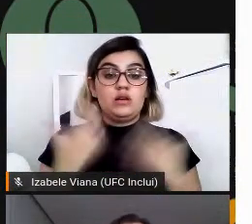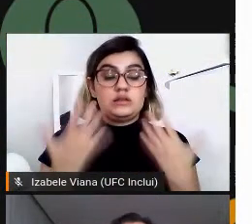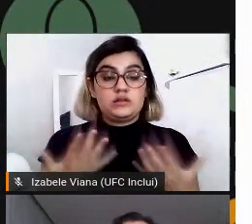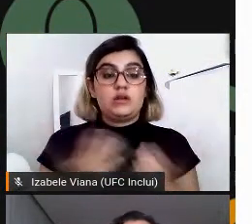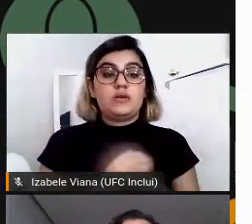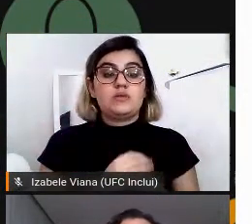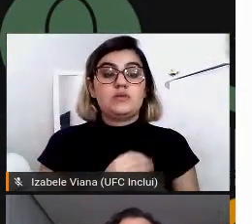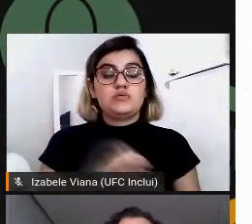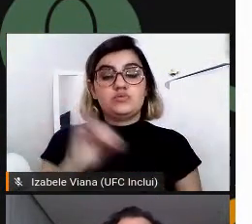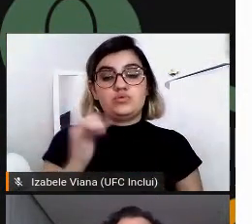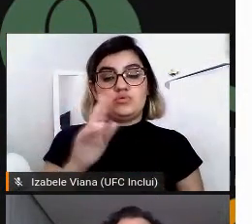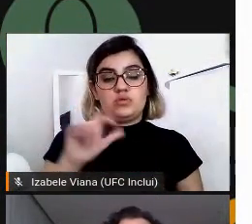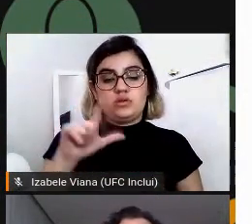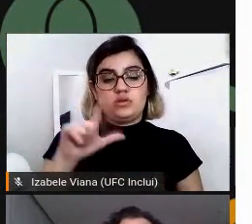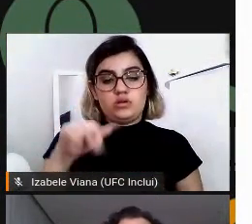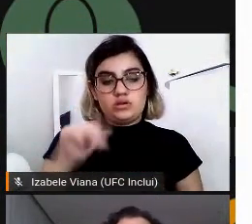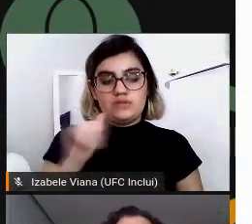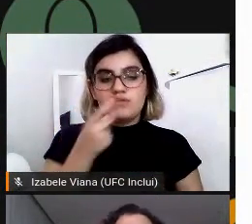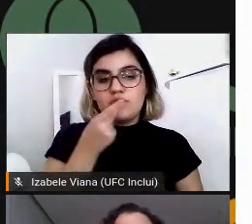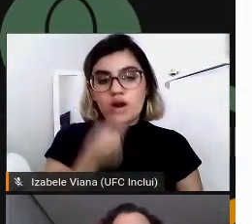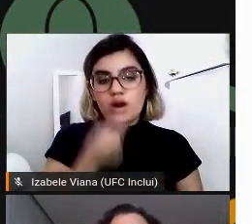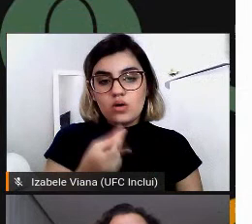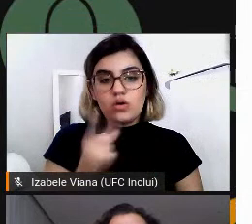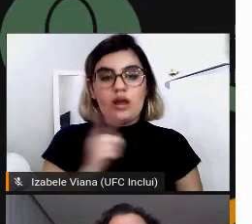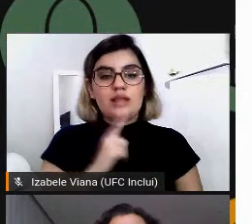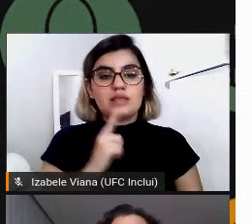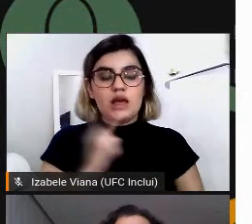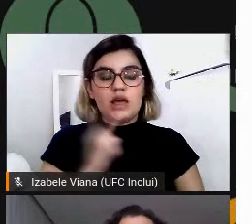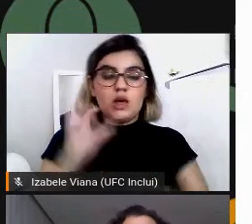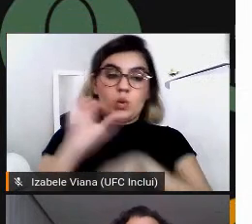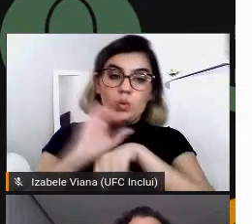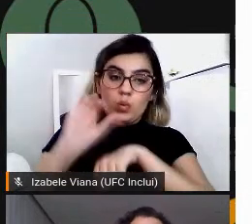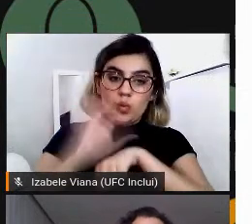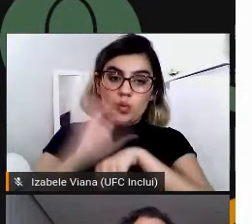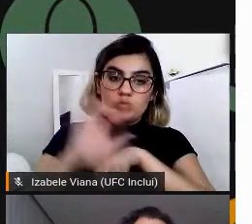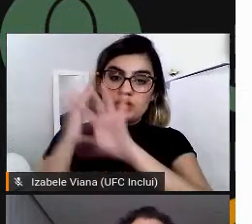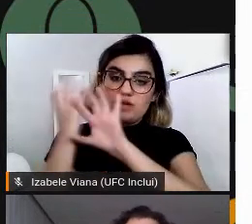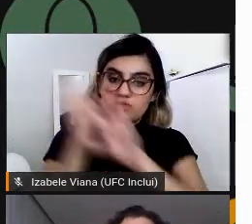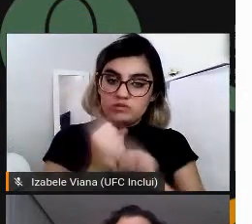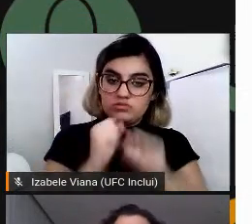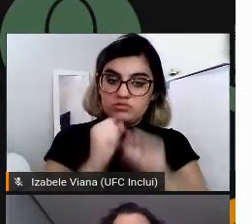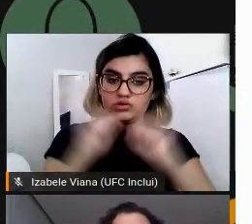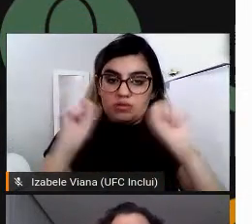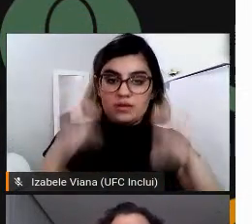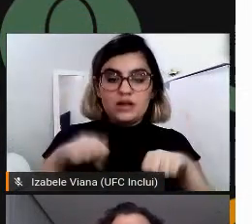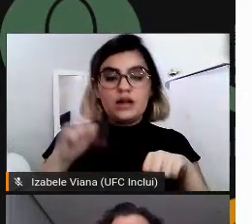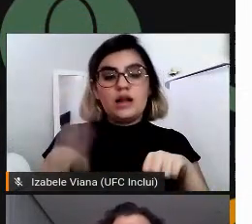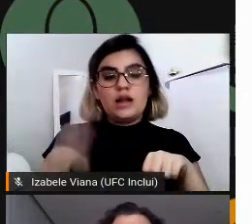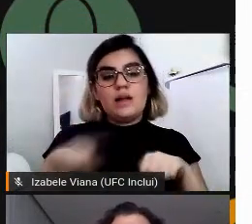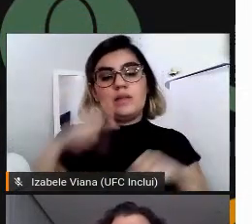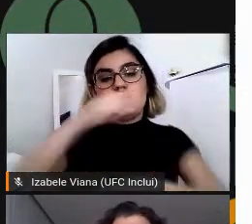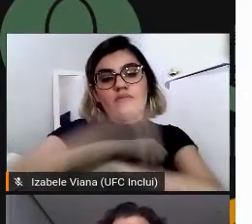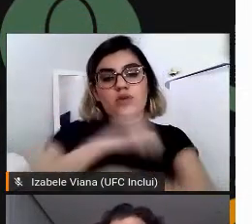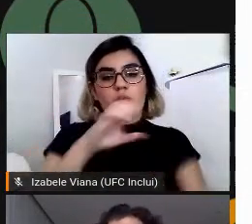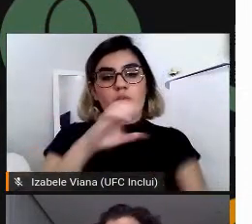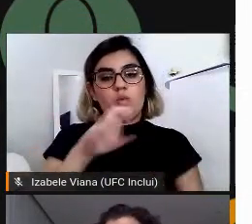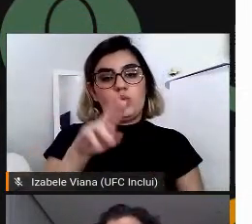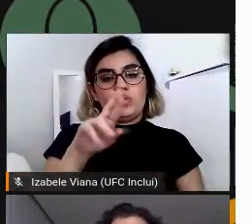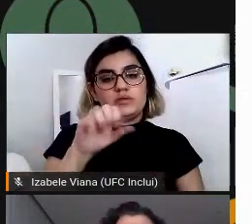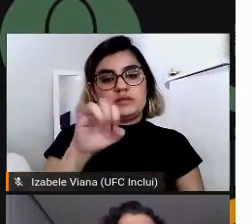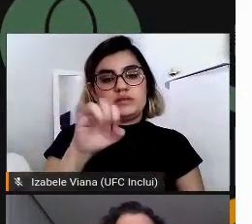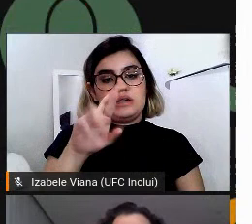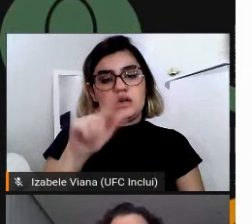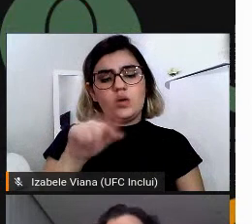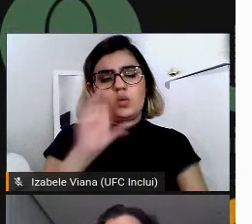então, como a Juliana mencionou, a gente tem esse curso, Revisão Sistemática, que está na plataforma Coursera, um curso